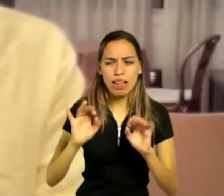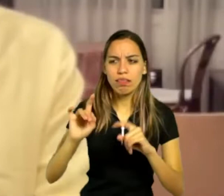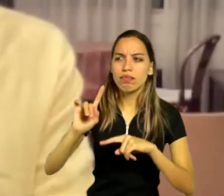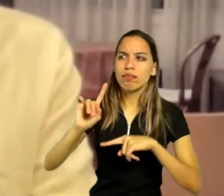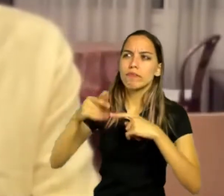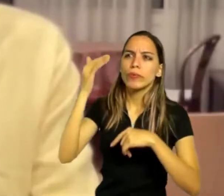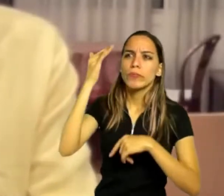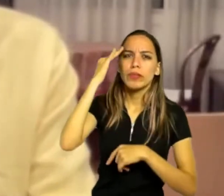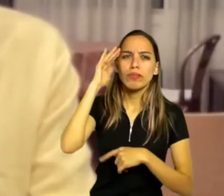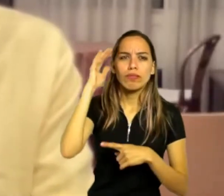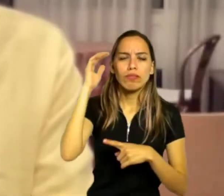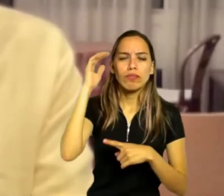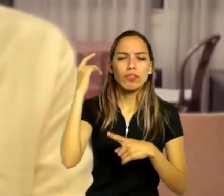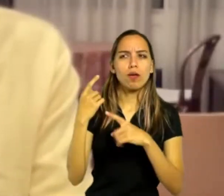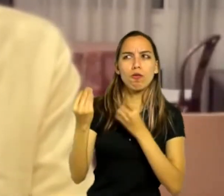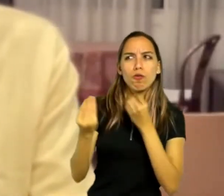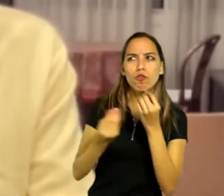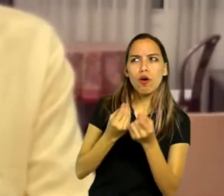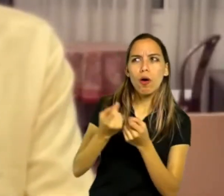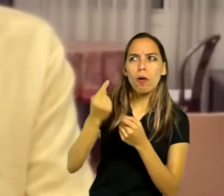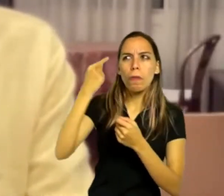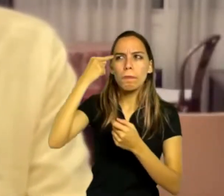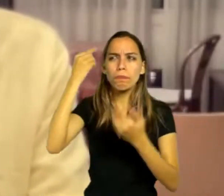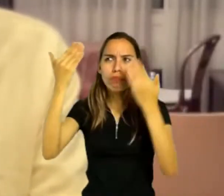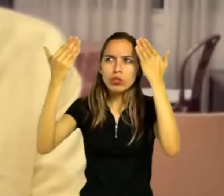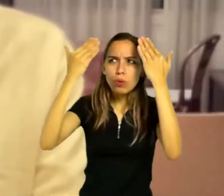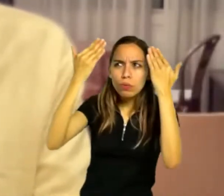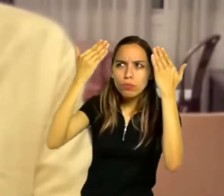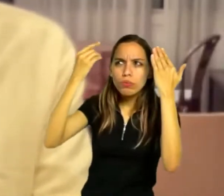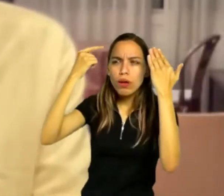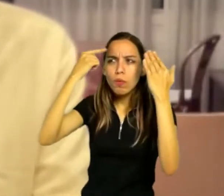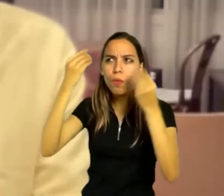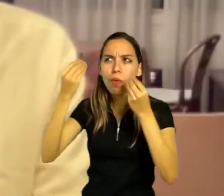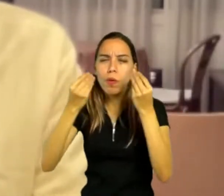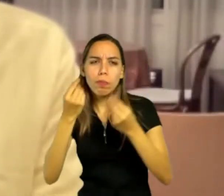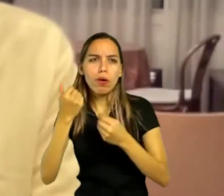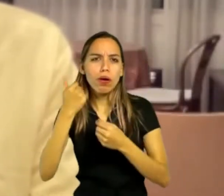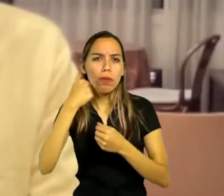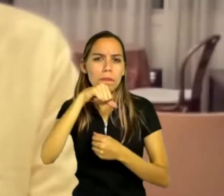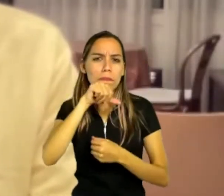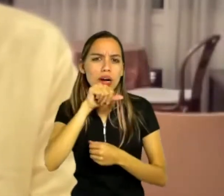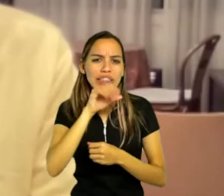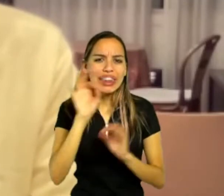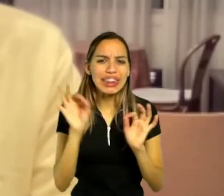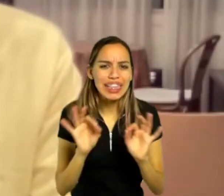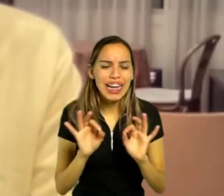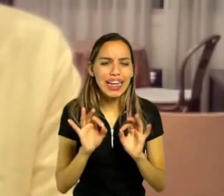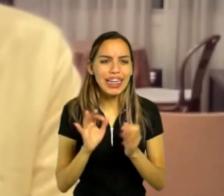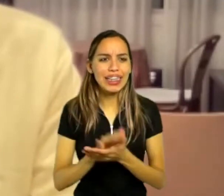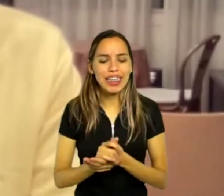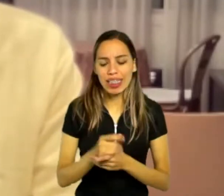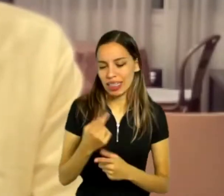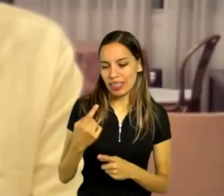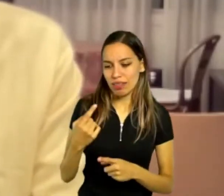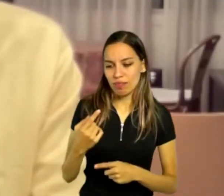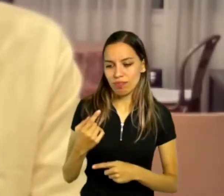de ter sido criado sem mãe, etc., e que você fica exposto a